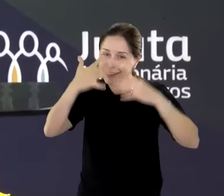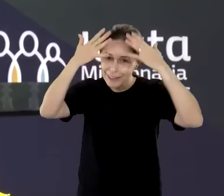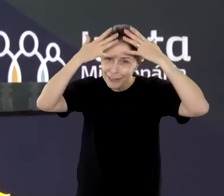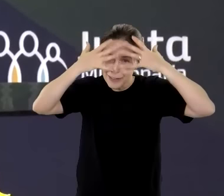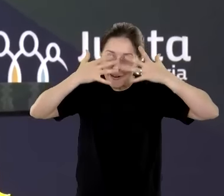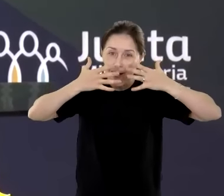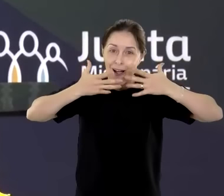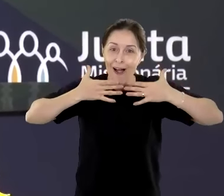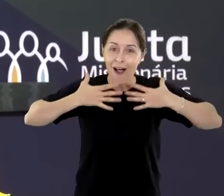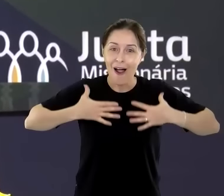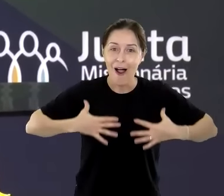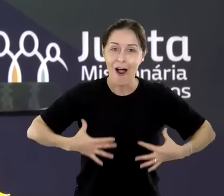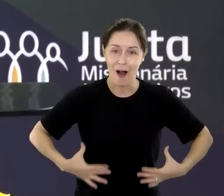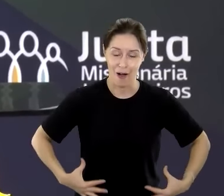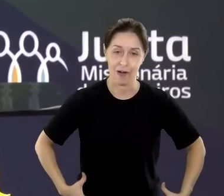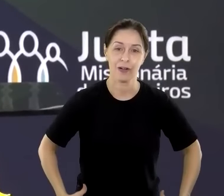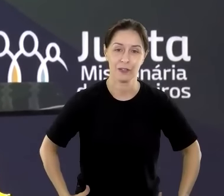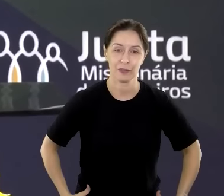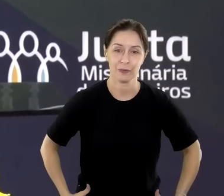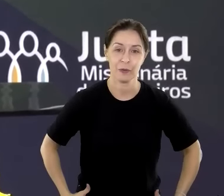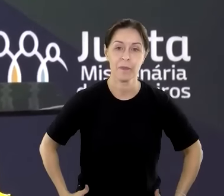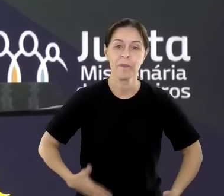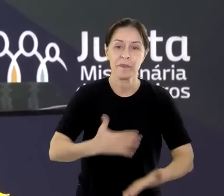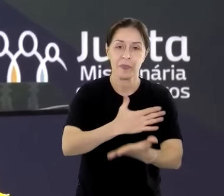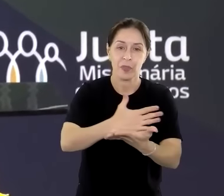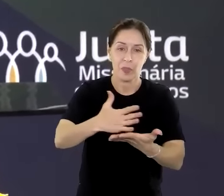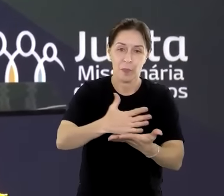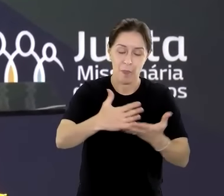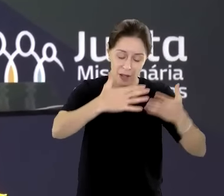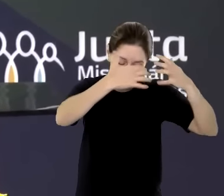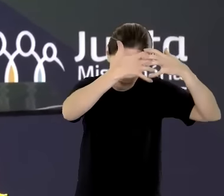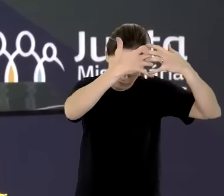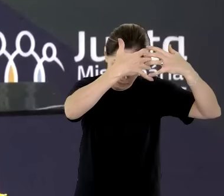sofrem o que se chama de doenças psicossomáticas.